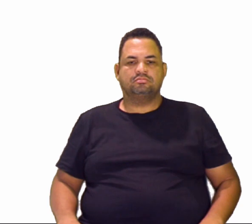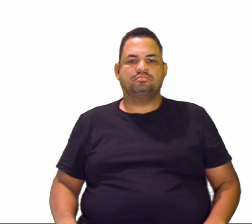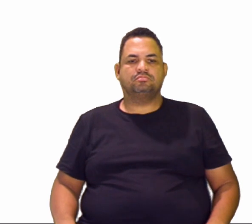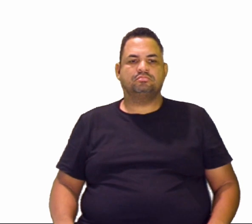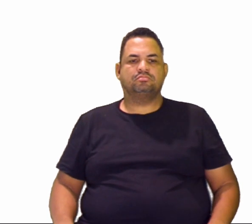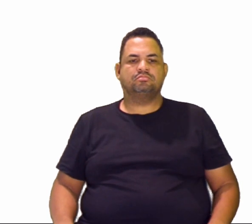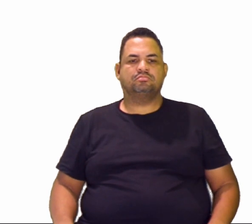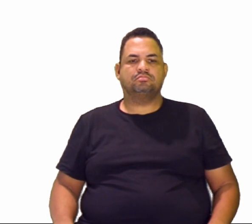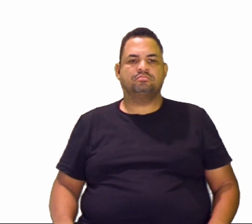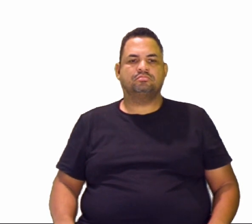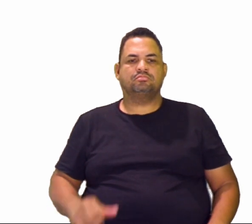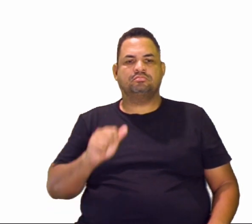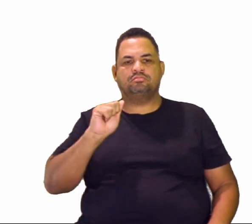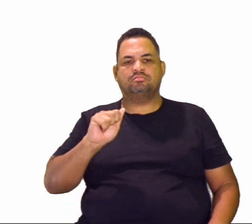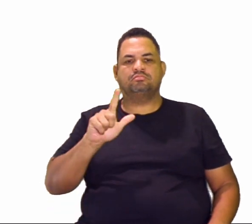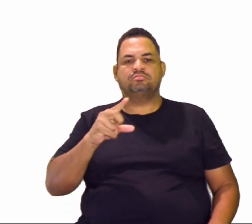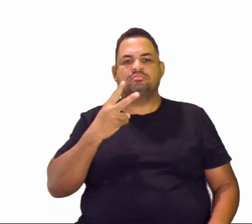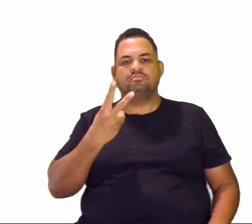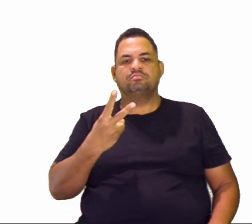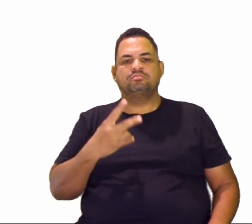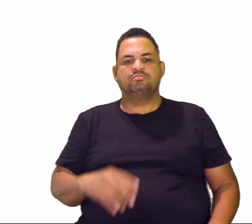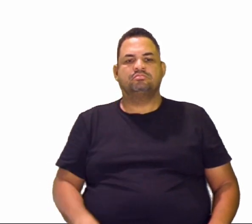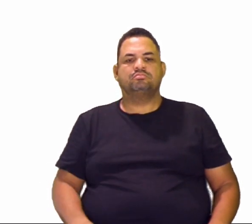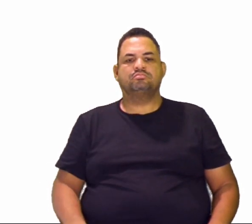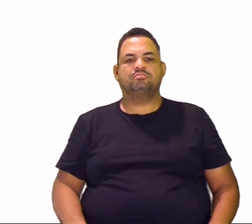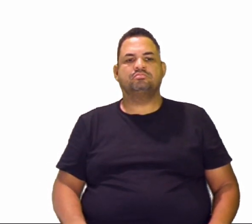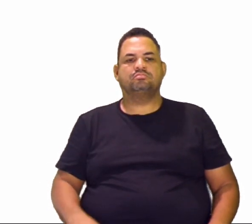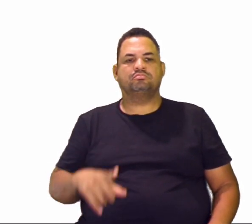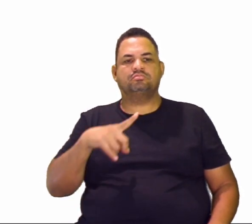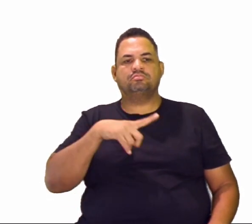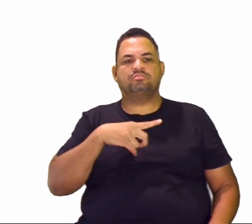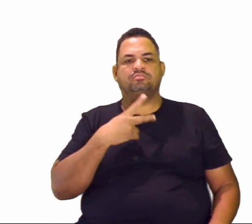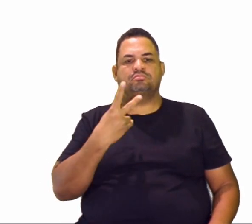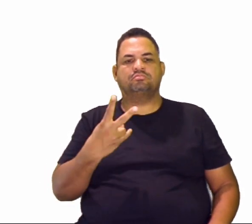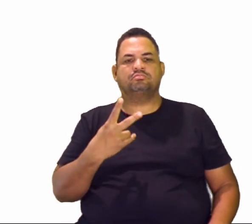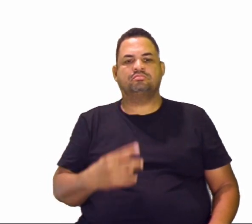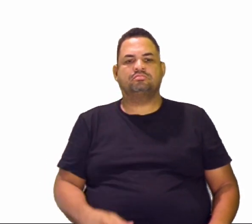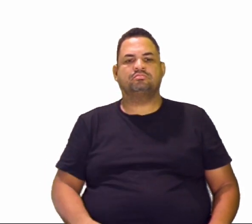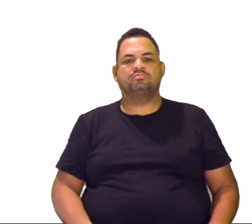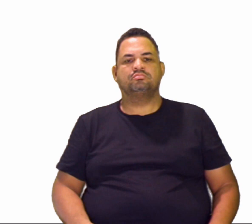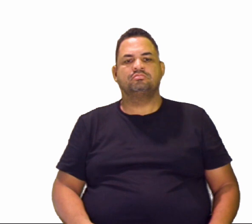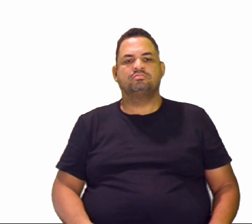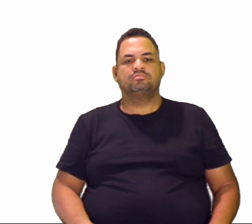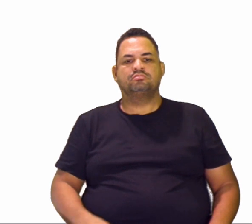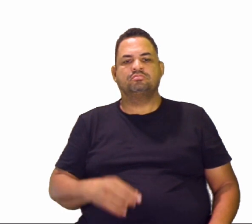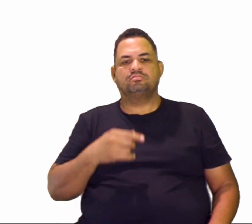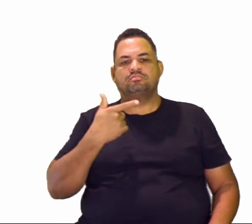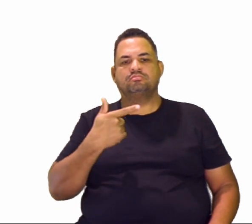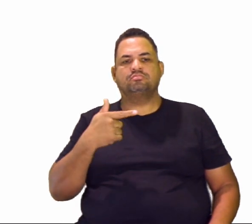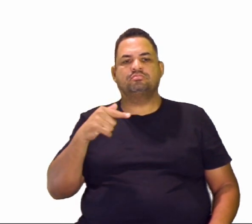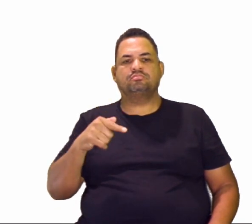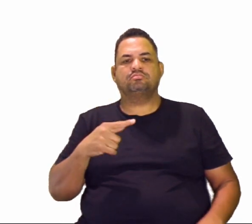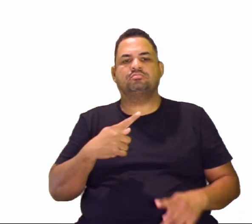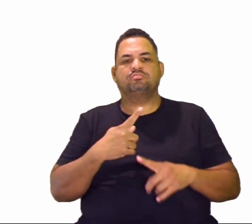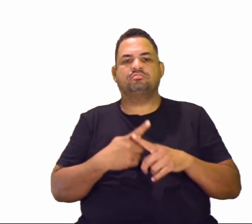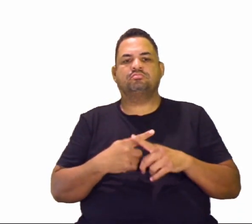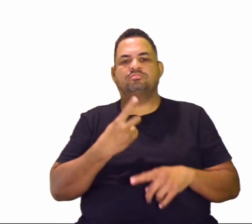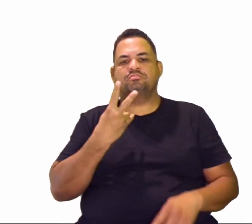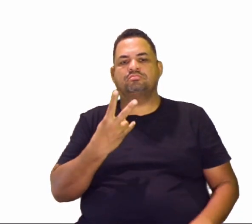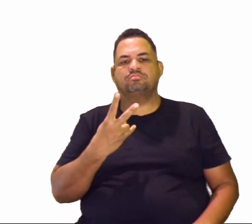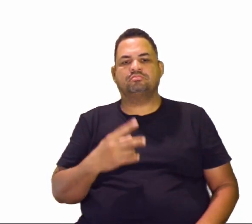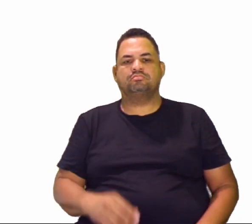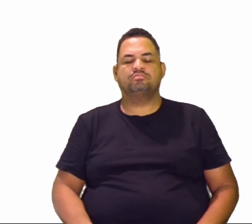Portanto, alumínio, Al2, como tem 2 átomos de alumínio, então eu faço 27 vezes 2, que vai